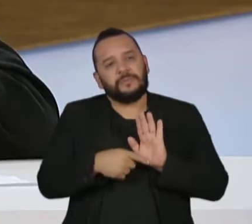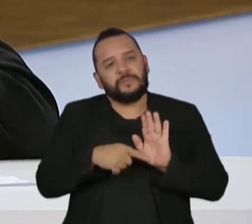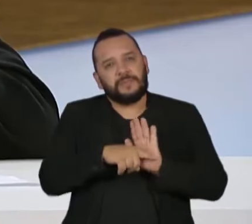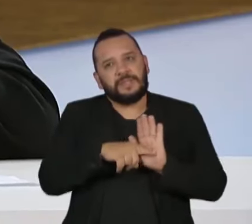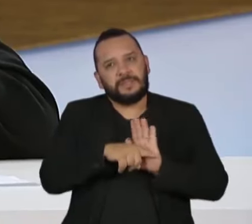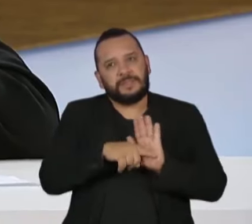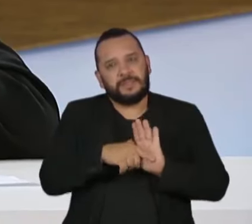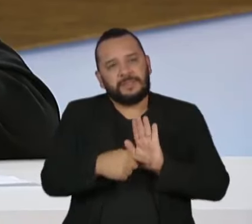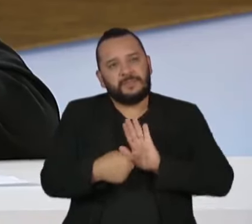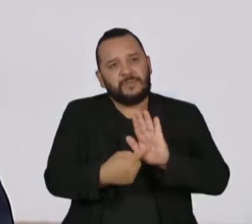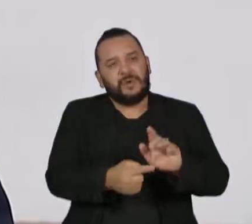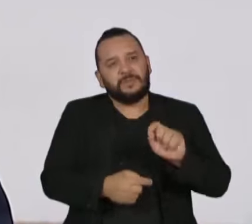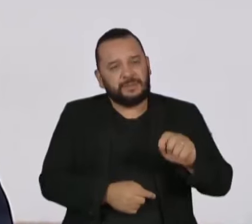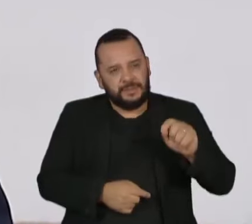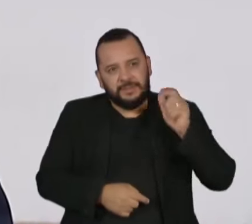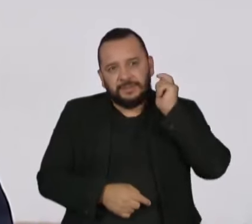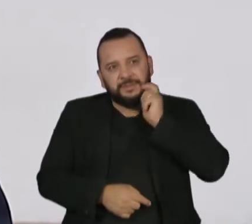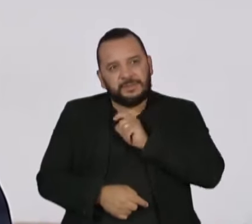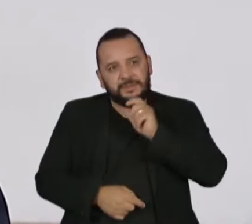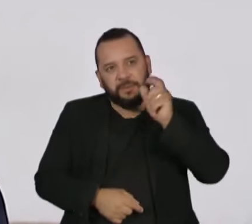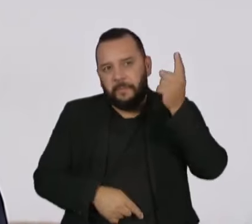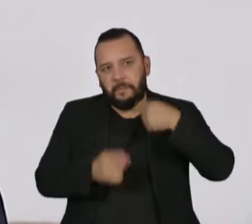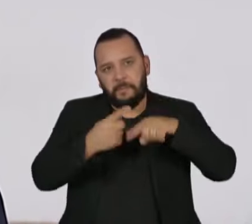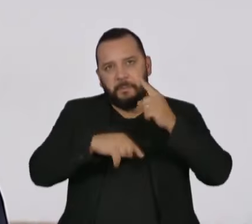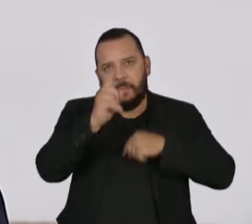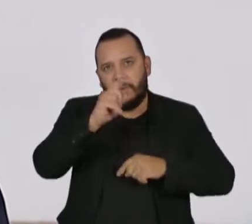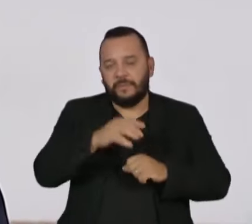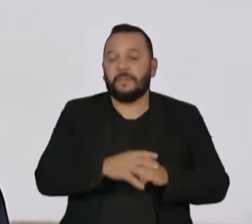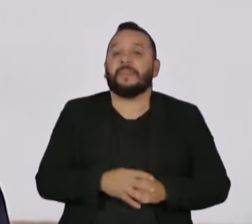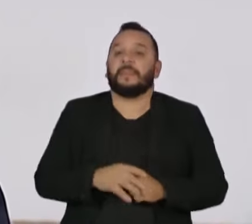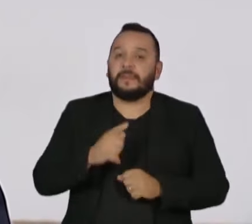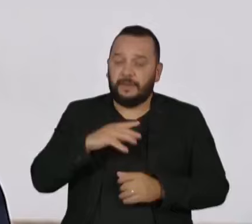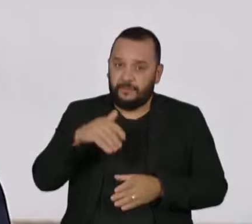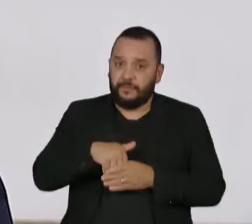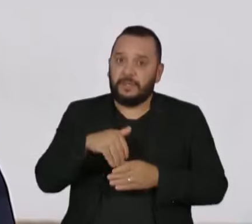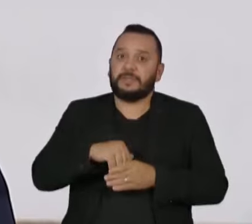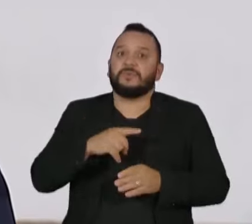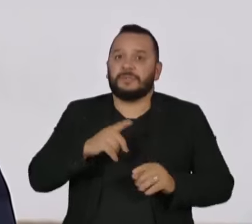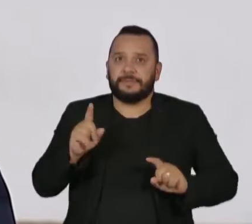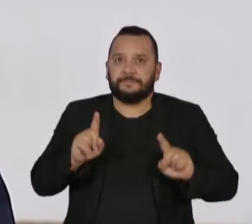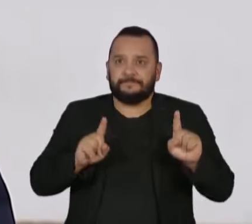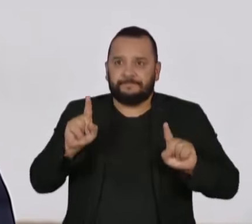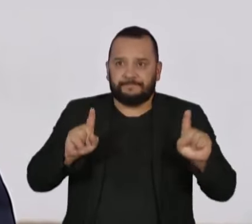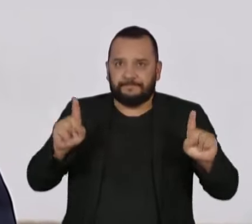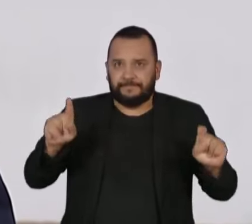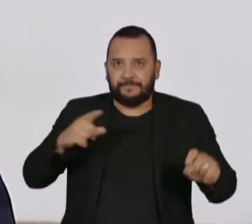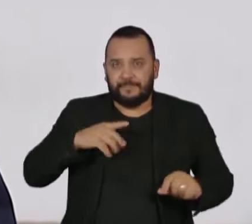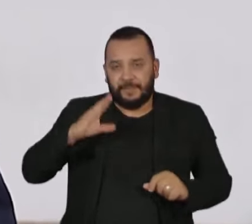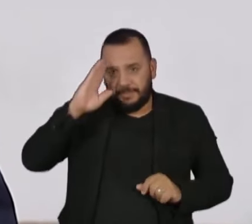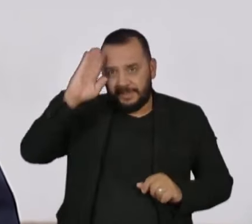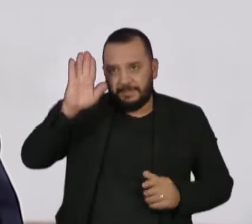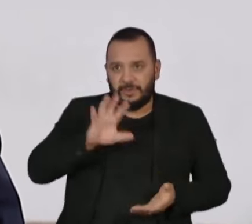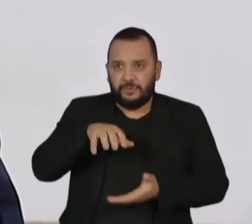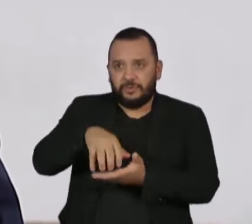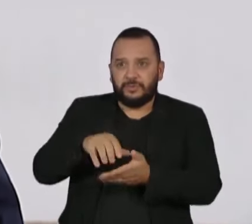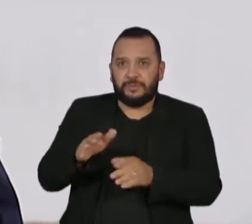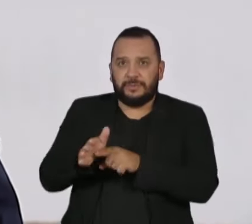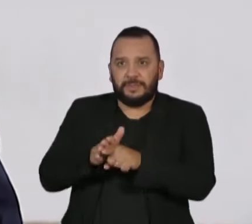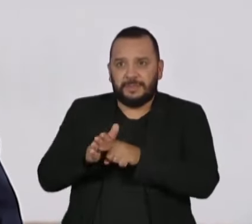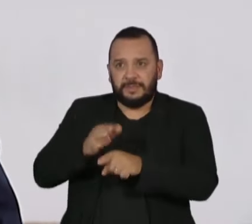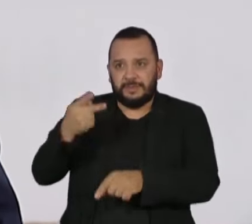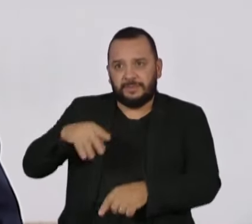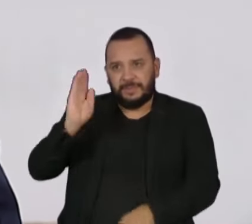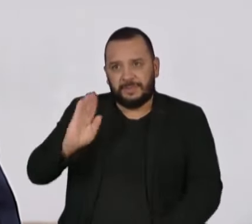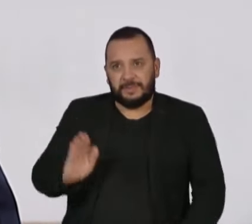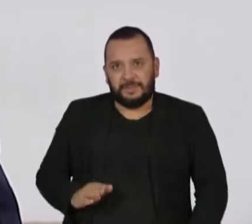prefeito de fato é o favorito eh essa eleição foi acirrada e e os principais institutos de pesquisas do país os